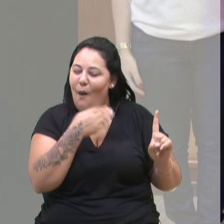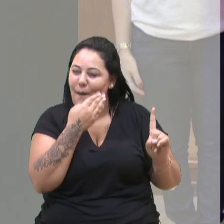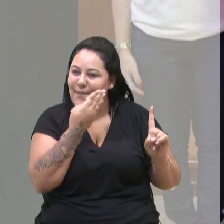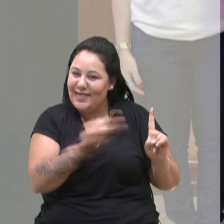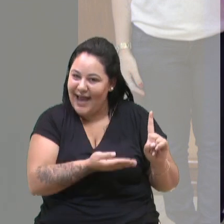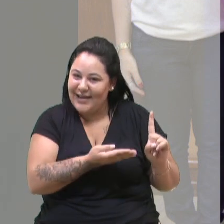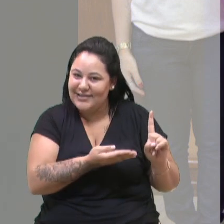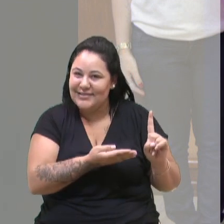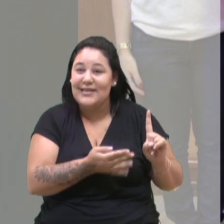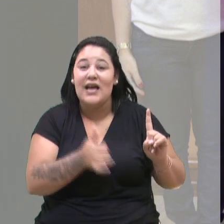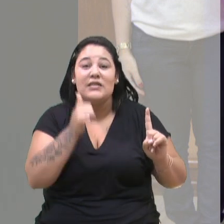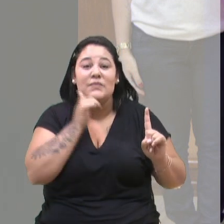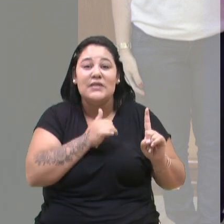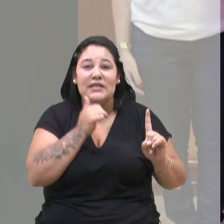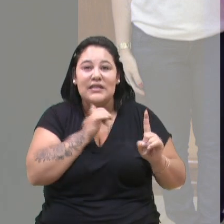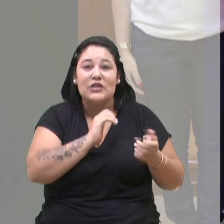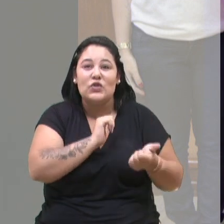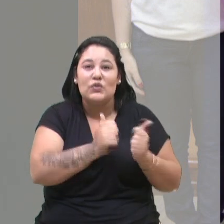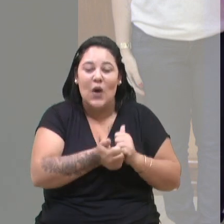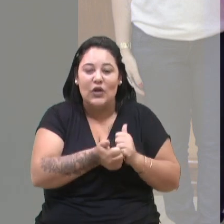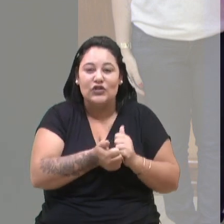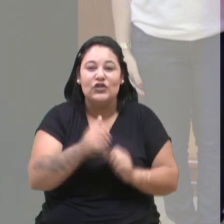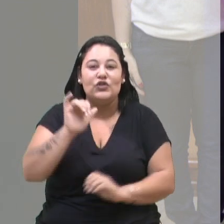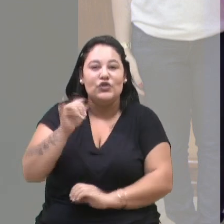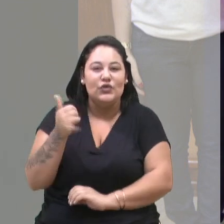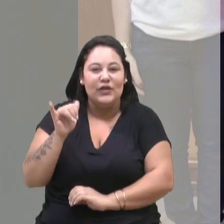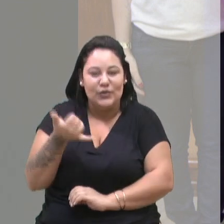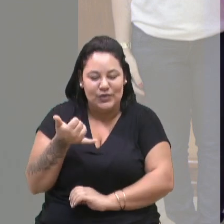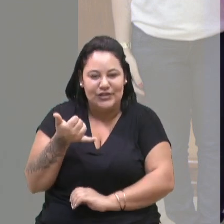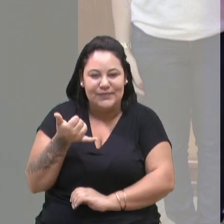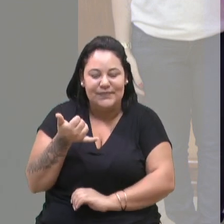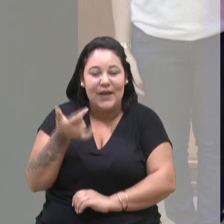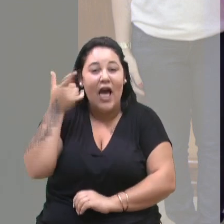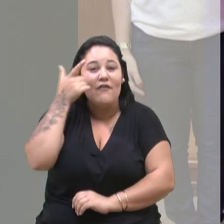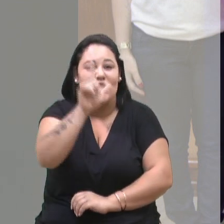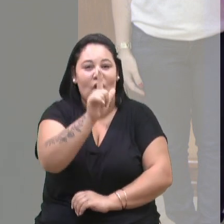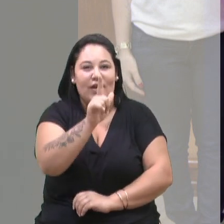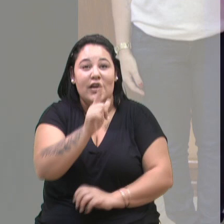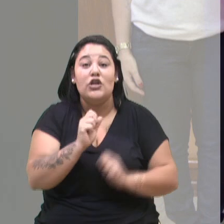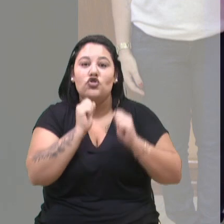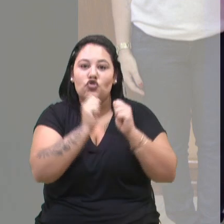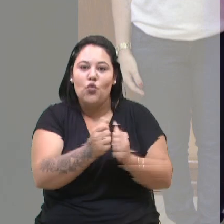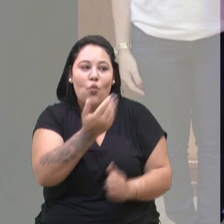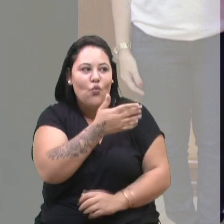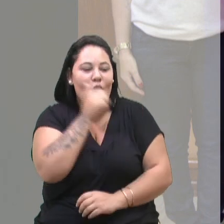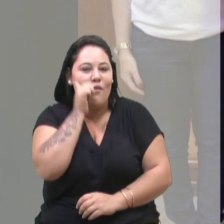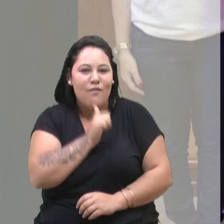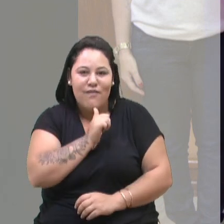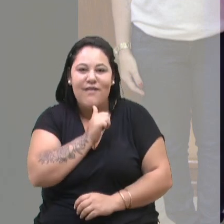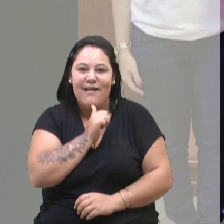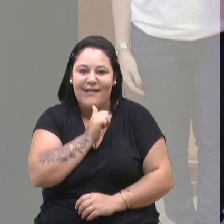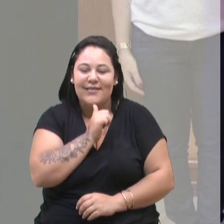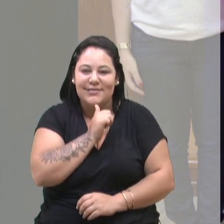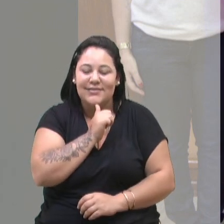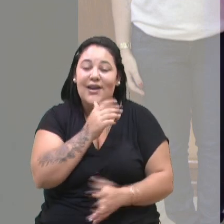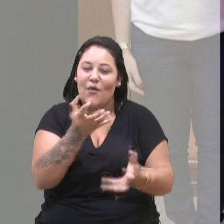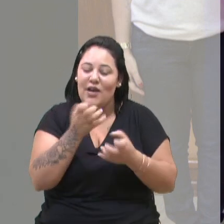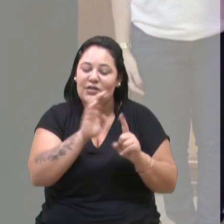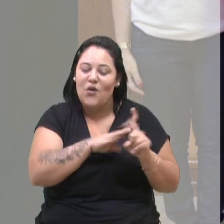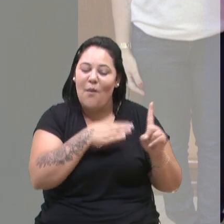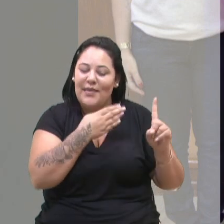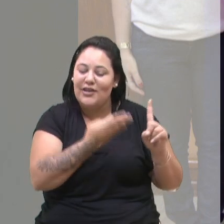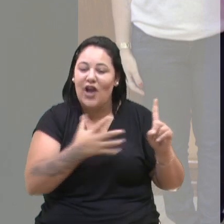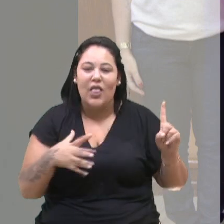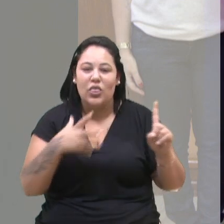às meninas do Esporte Clube Juventude pela campanha vitoriosa e, através delas, né, homenagear a todas as mulheres. Foi no